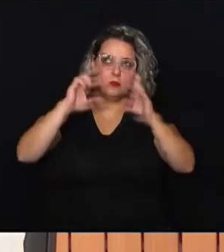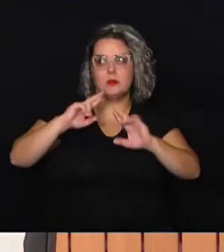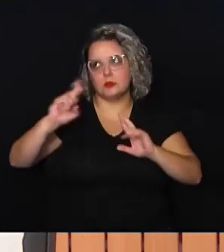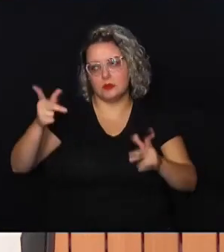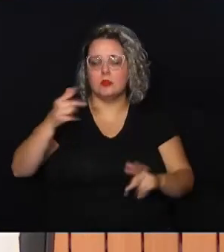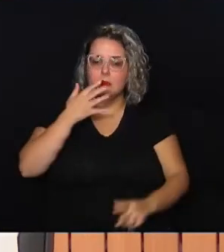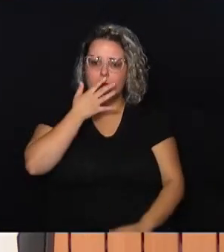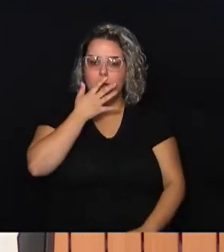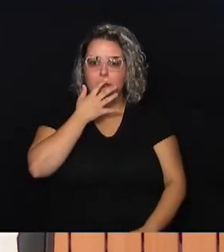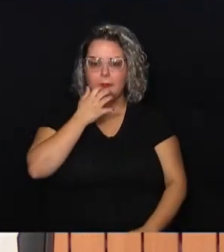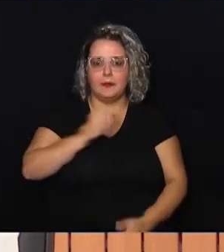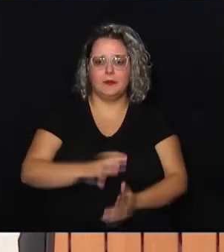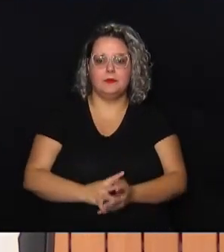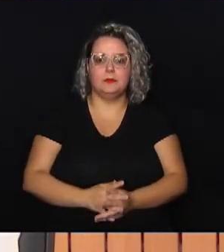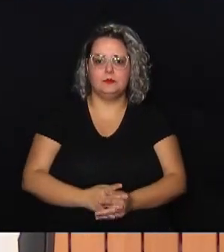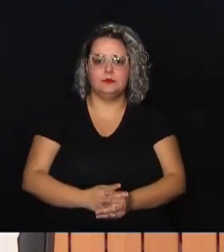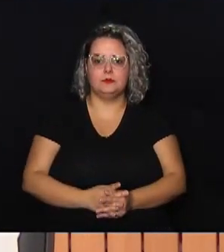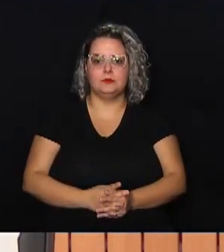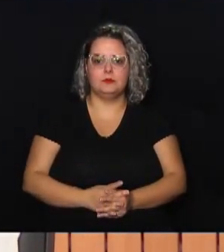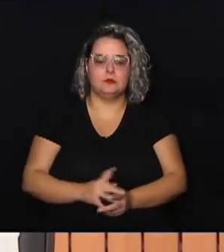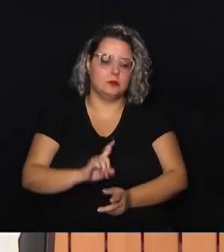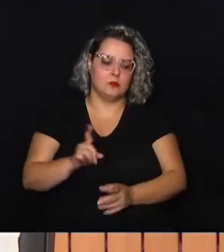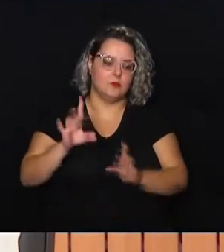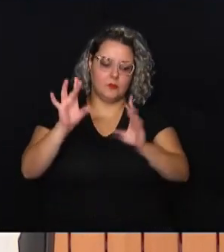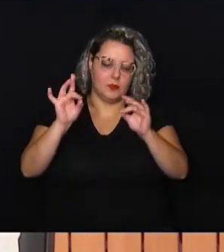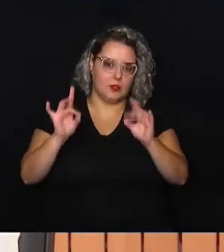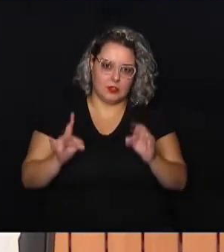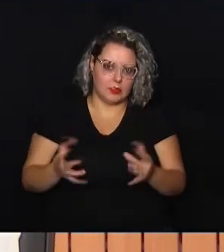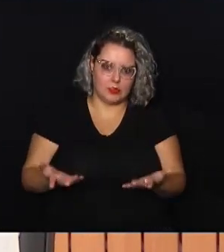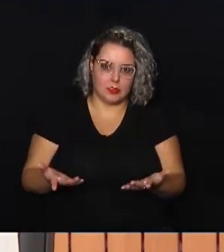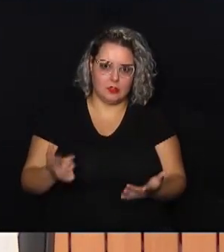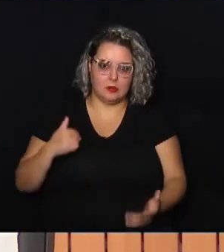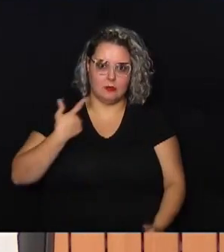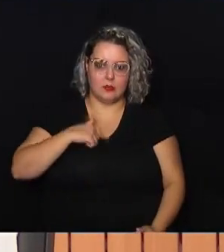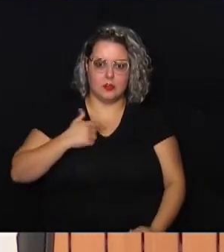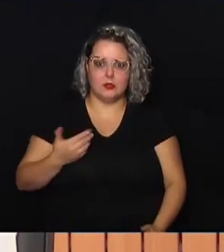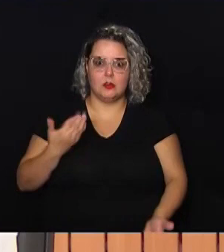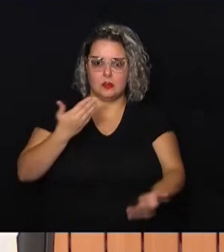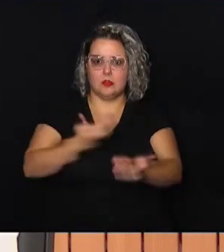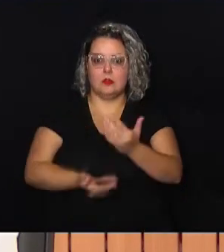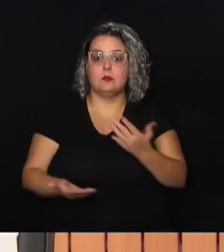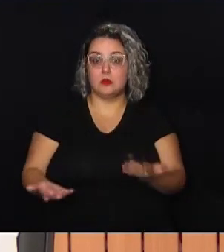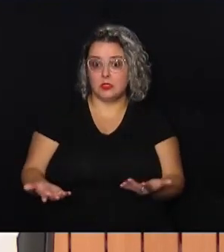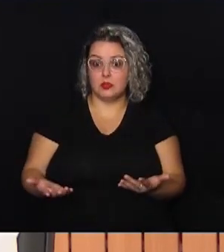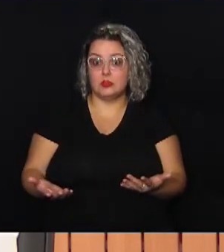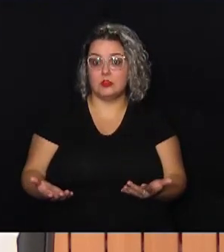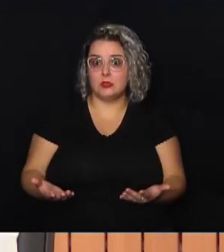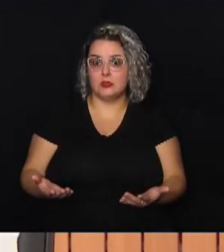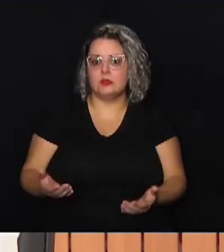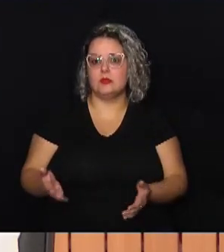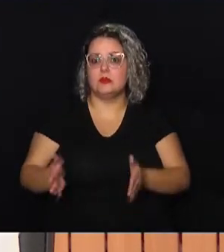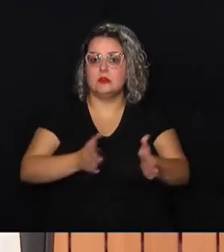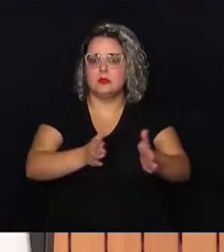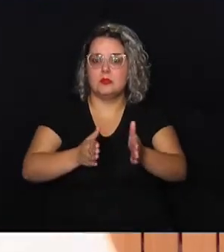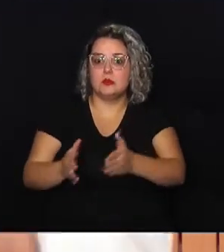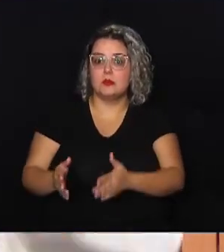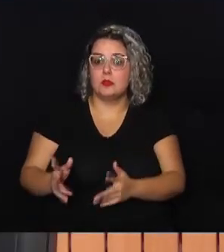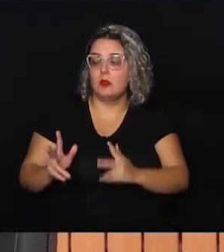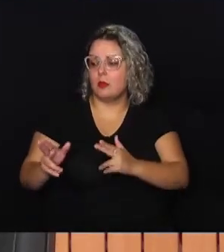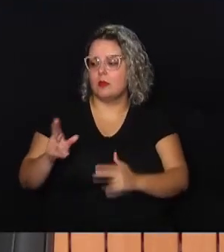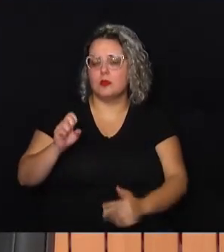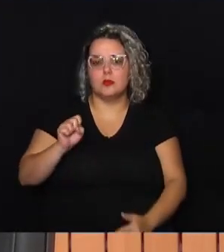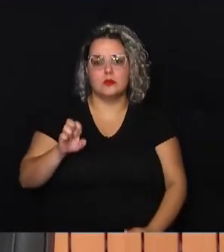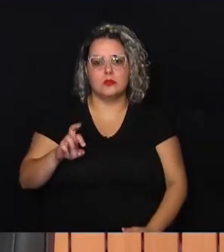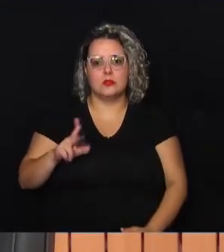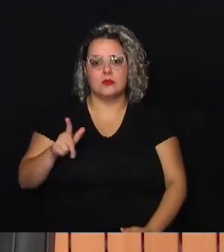eu até não vou entrar em detalhes, mas a gente tem perdido essa sazonabilidade que o Sérgio falou em